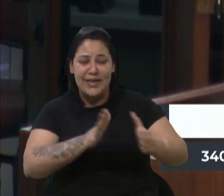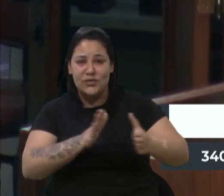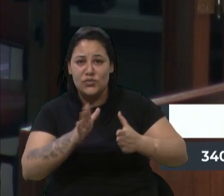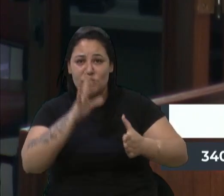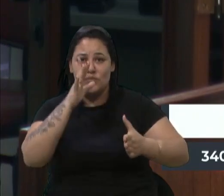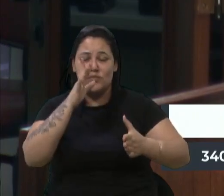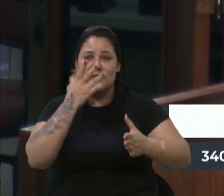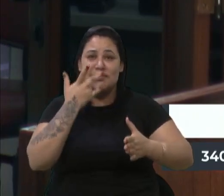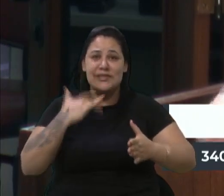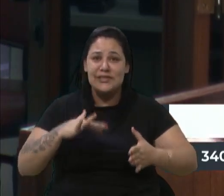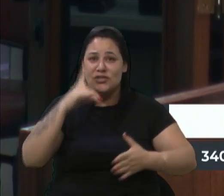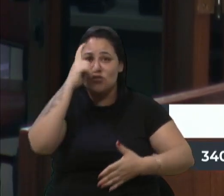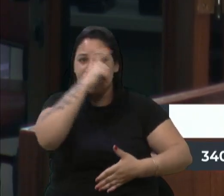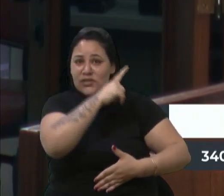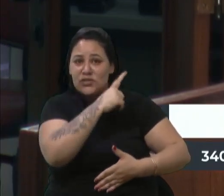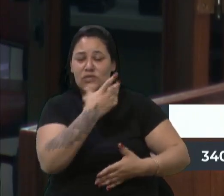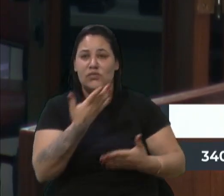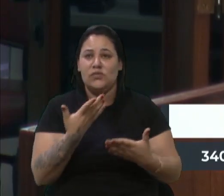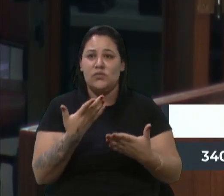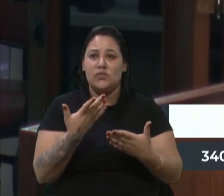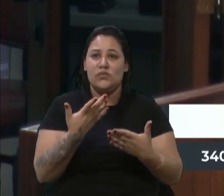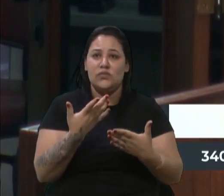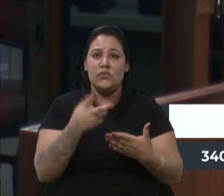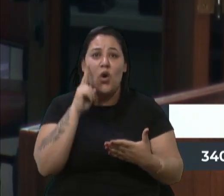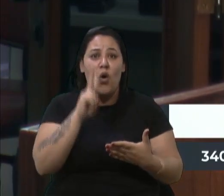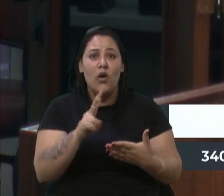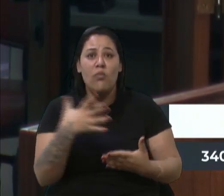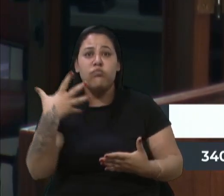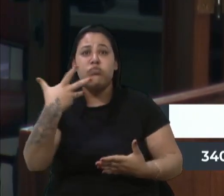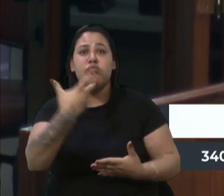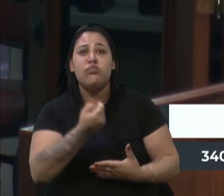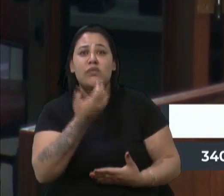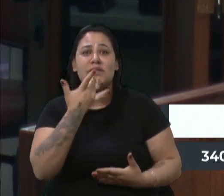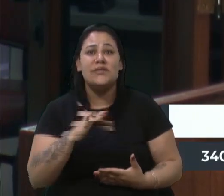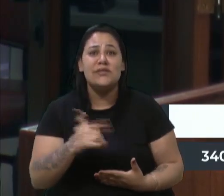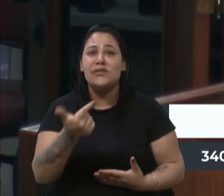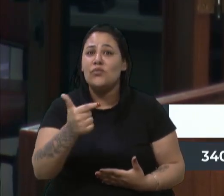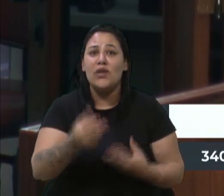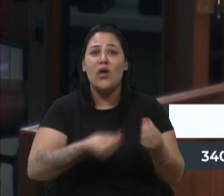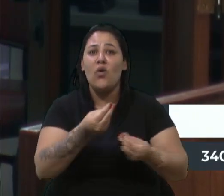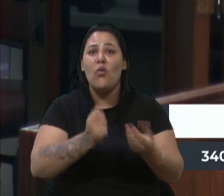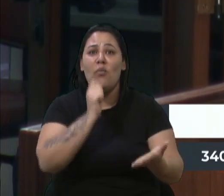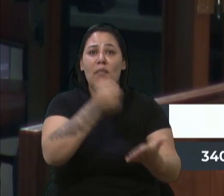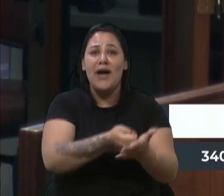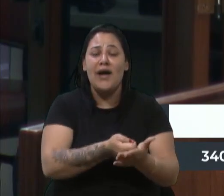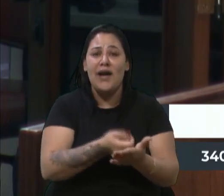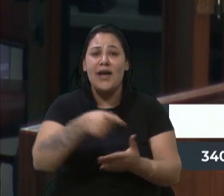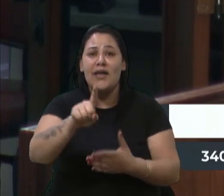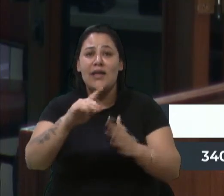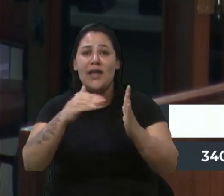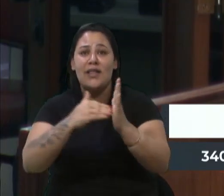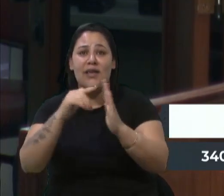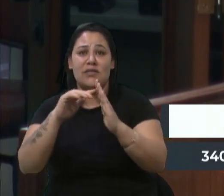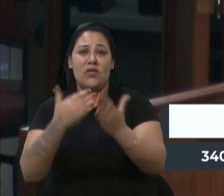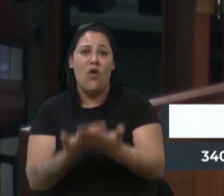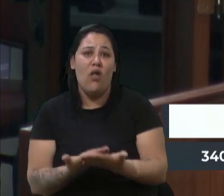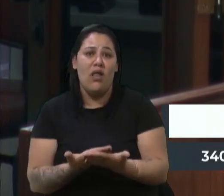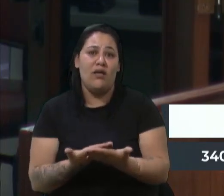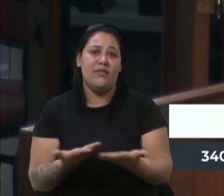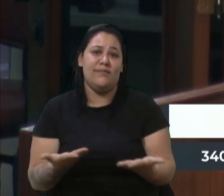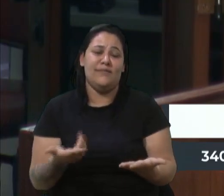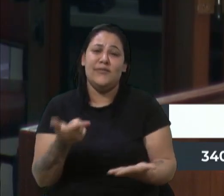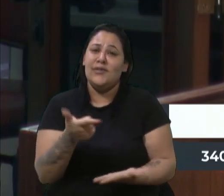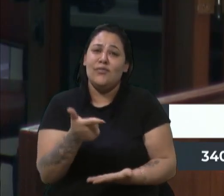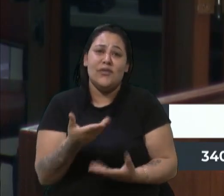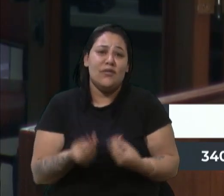impacta na questão do transporte. Olha quantas crianças que não têm condições de ir até a sala de aula. Quem faz